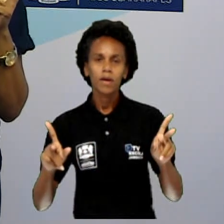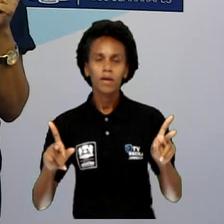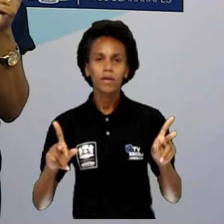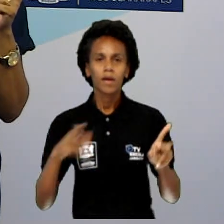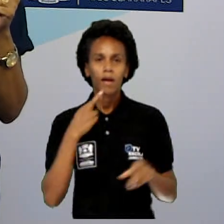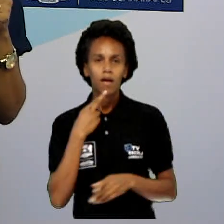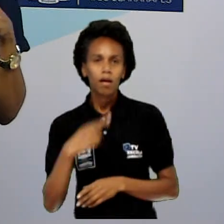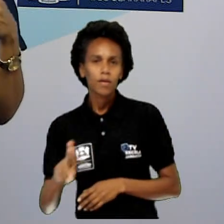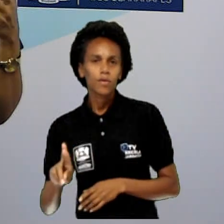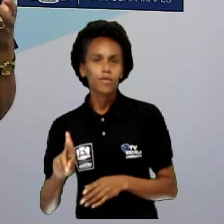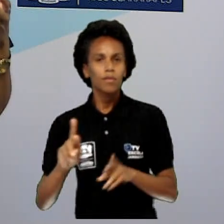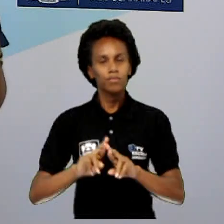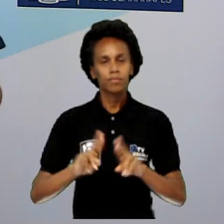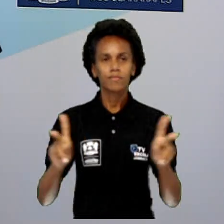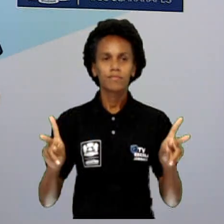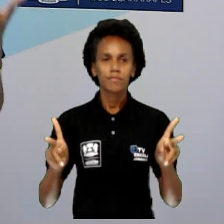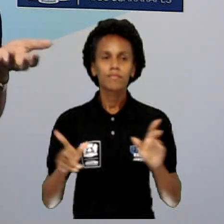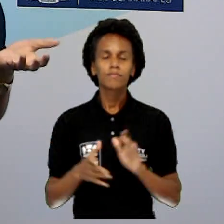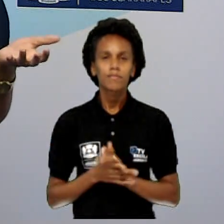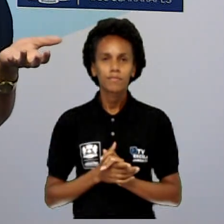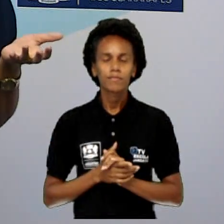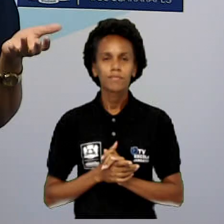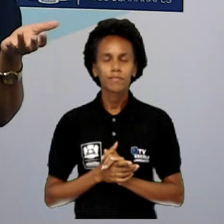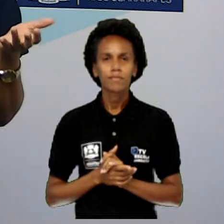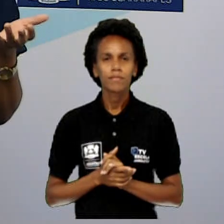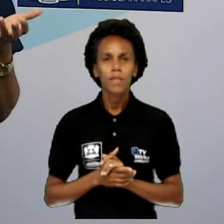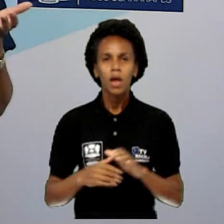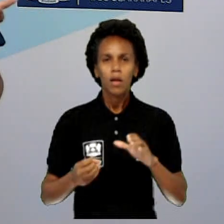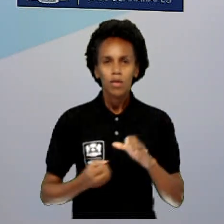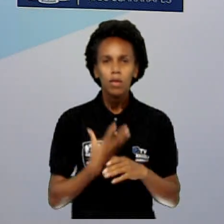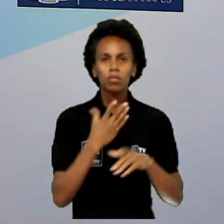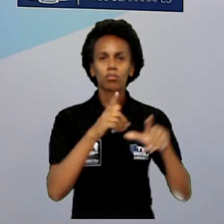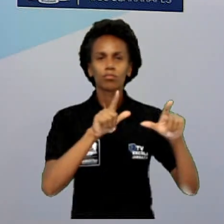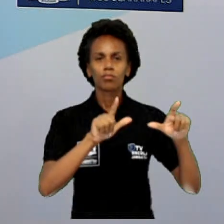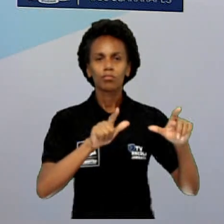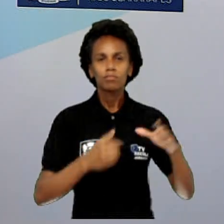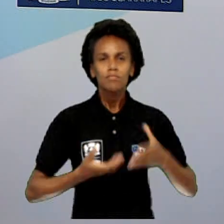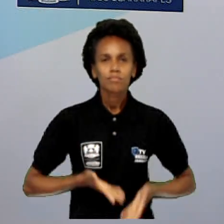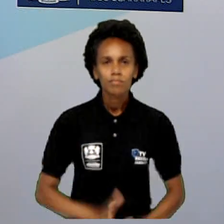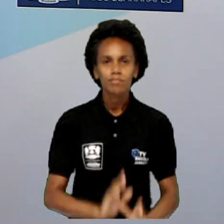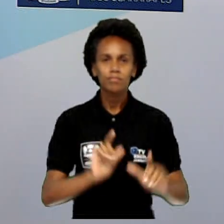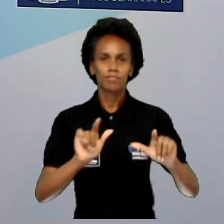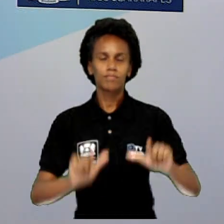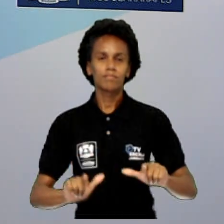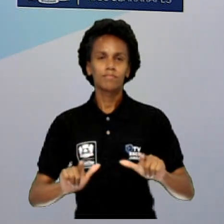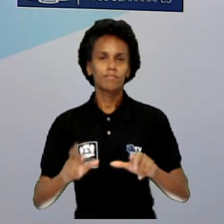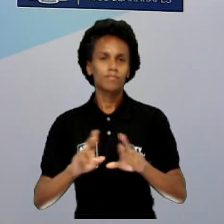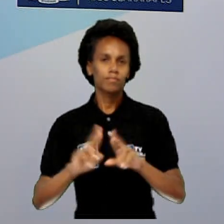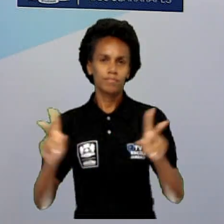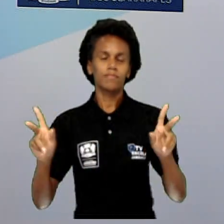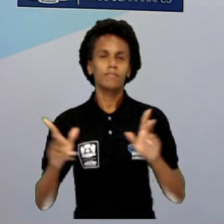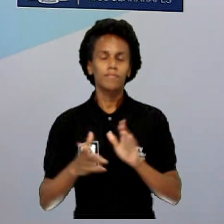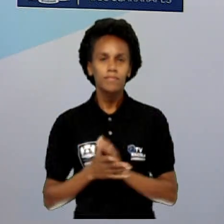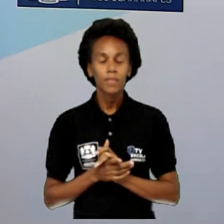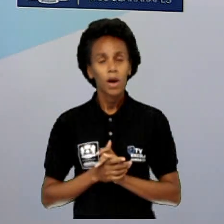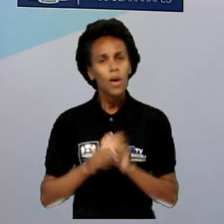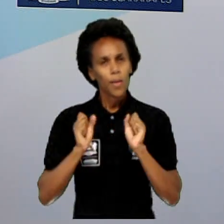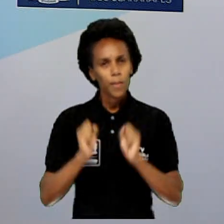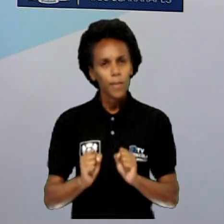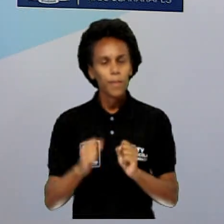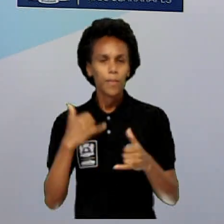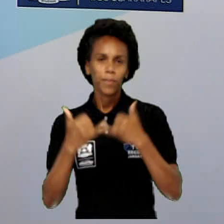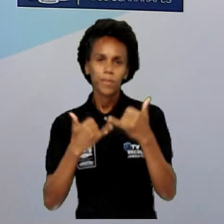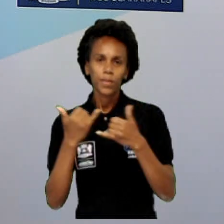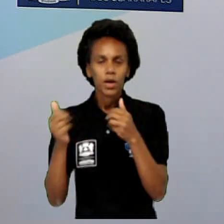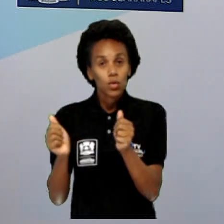diferentes, não é verdade? Podemos brincar juntos com outras pessoas ou também podemos brincar sozinhos. Tem brincadeira que a